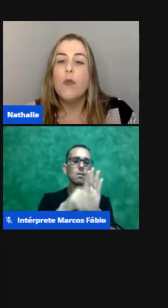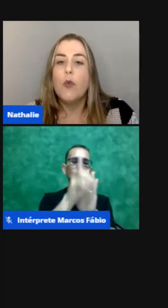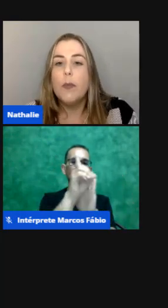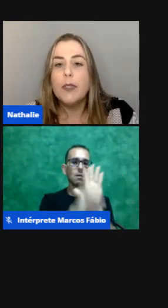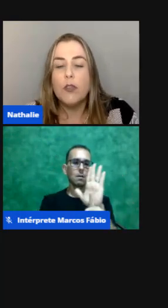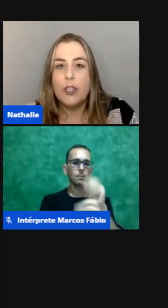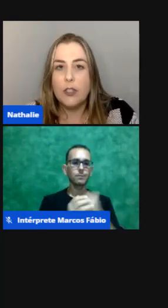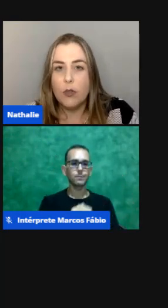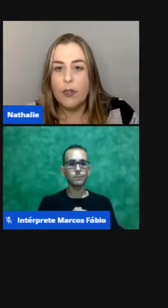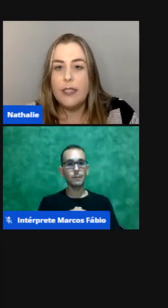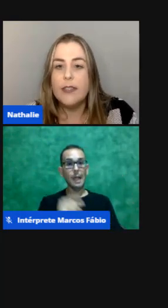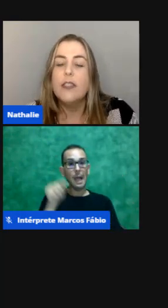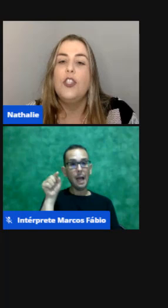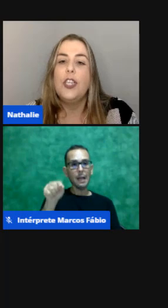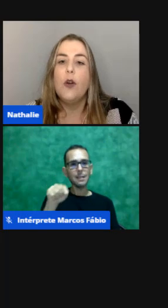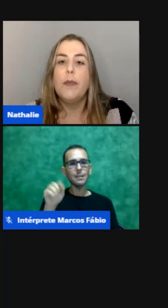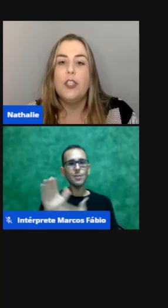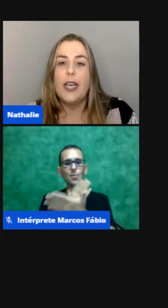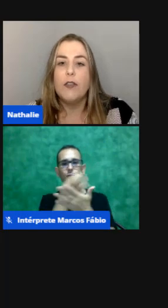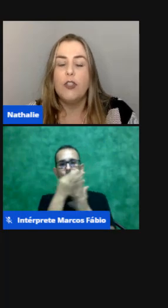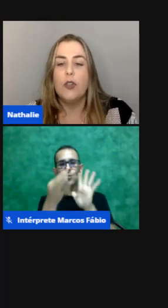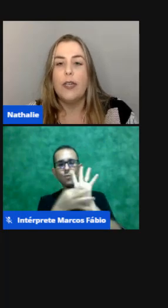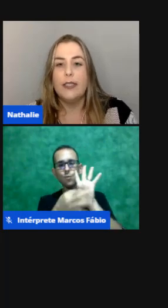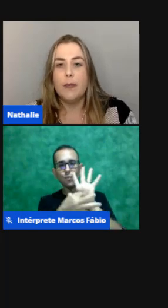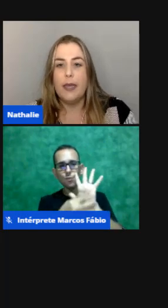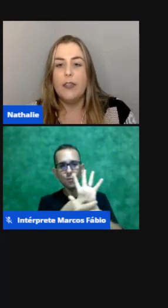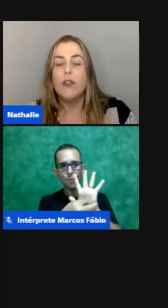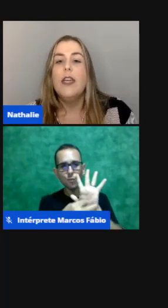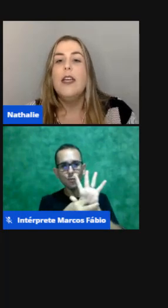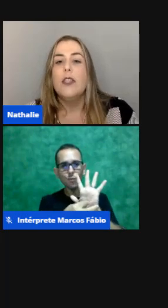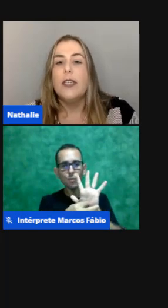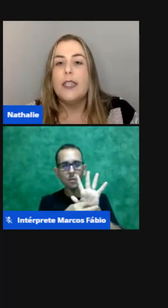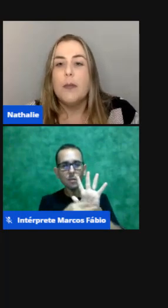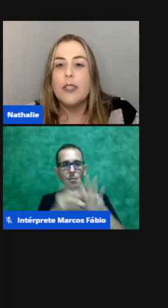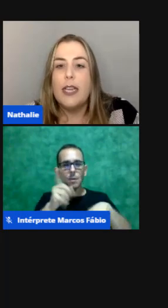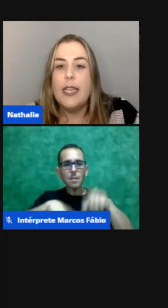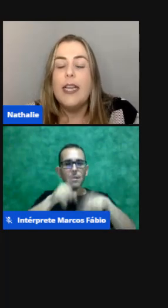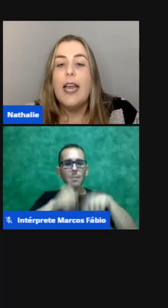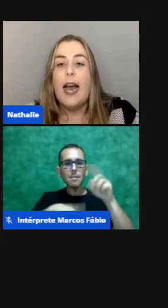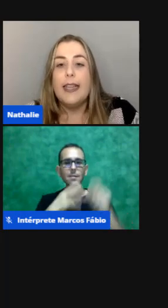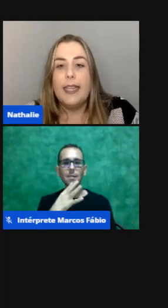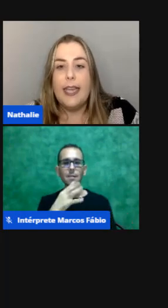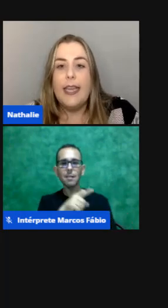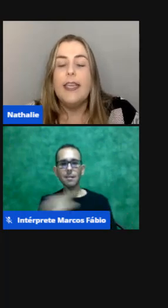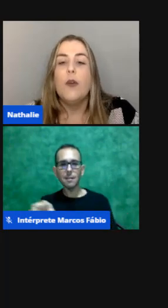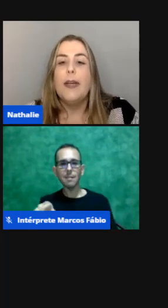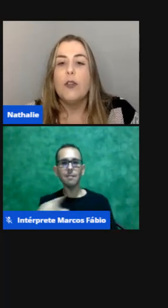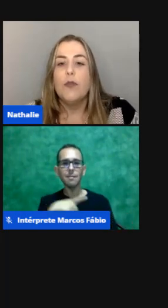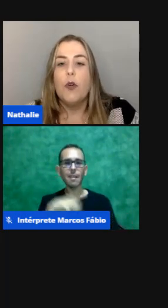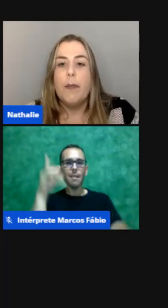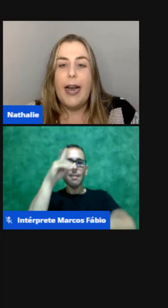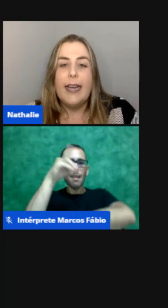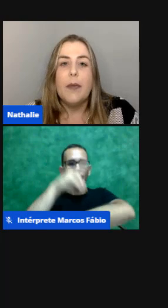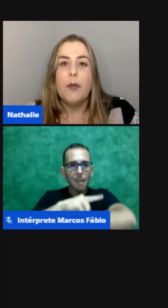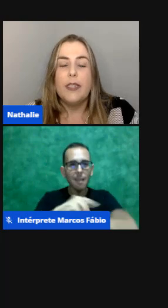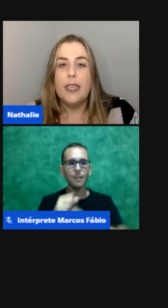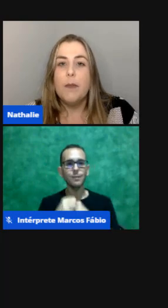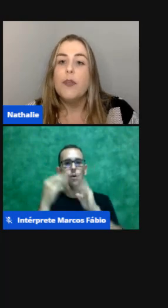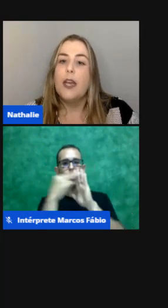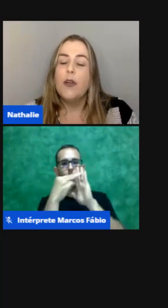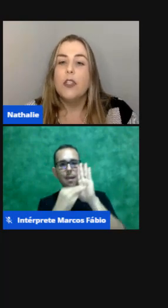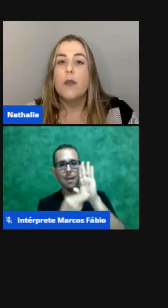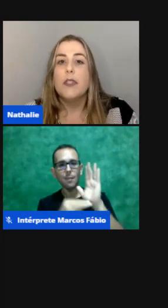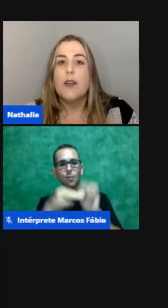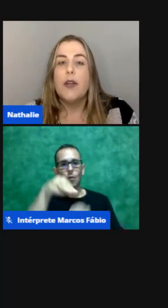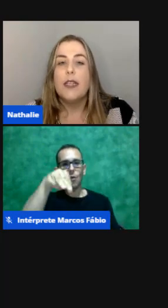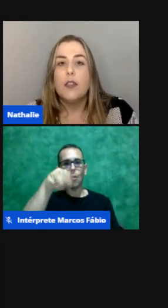trazemos algumas sugestões de objetos de conhecimento. Nós temos ali a dengue, o método Wolbachia, por exemplo,